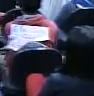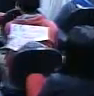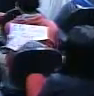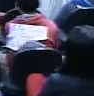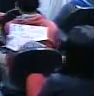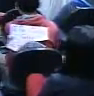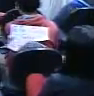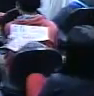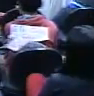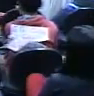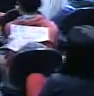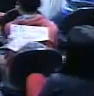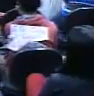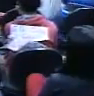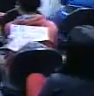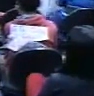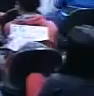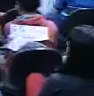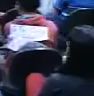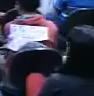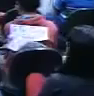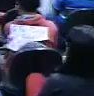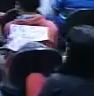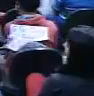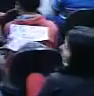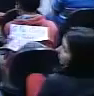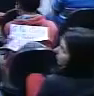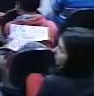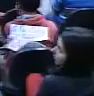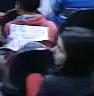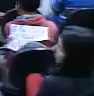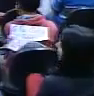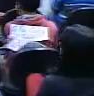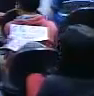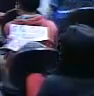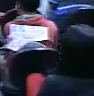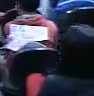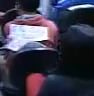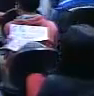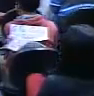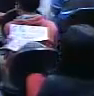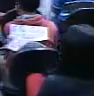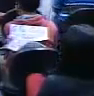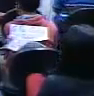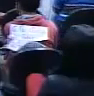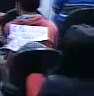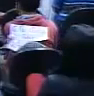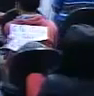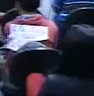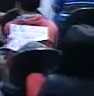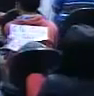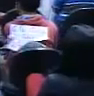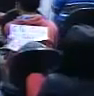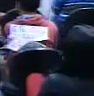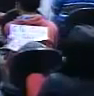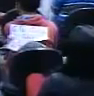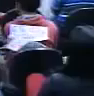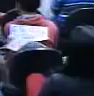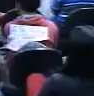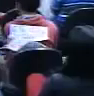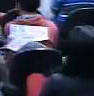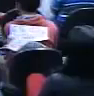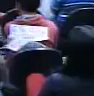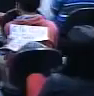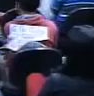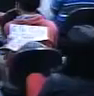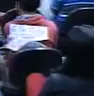749/2016, Gabinete Prefeitura Municipal de Viçosa. Prezada senhora, com meus cordiais